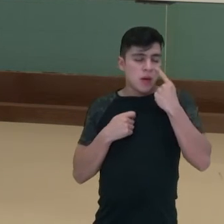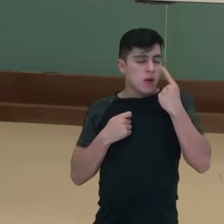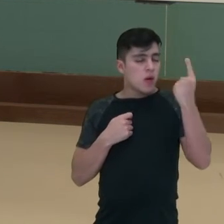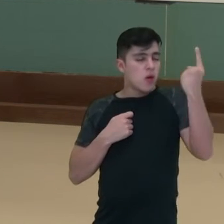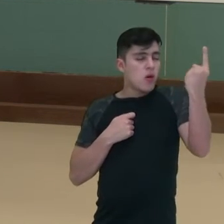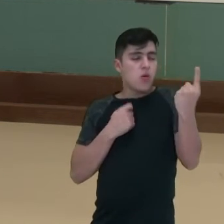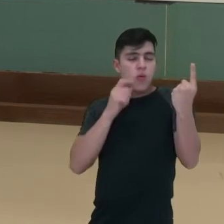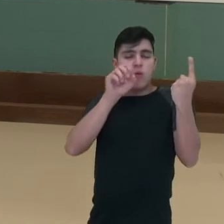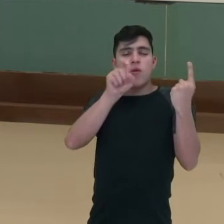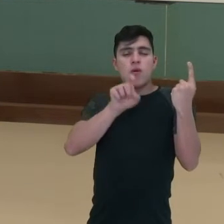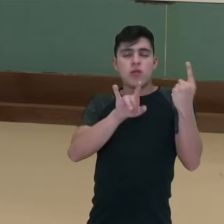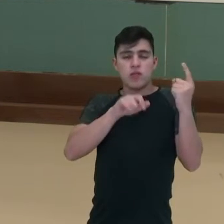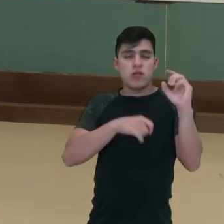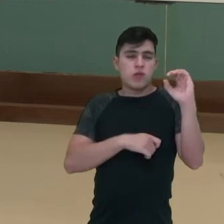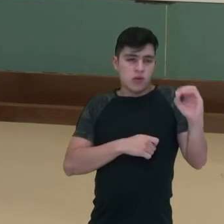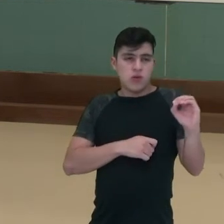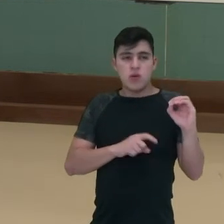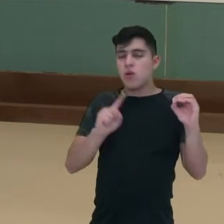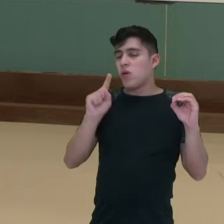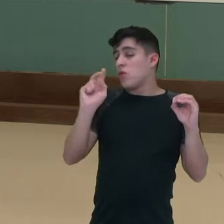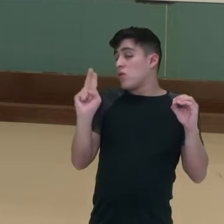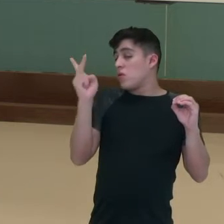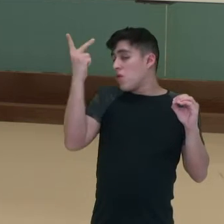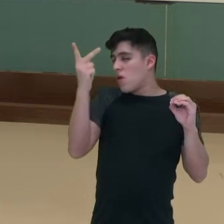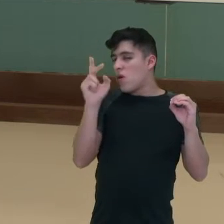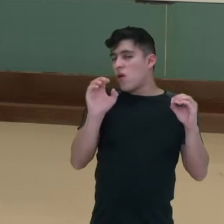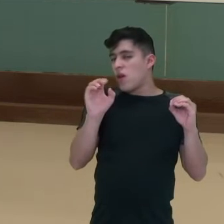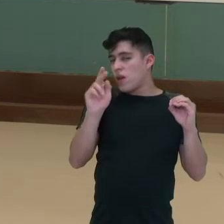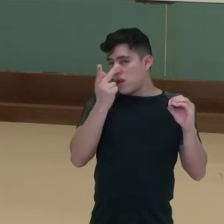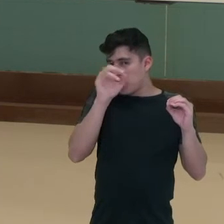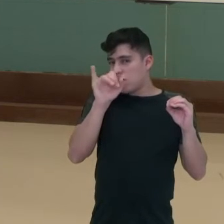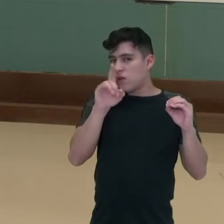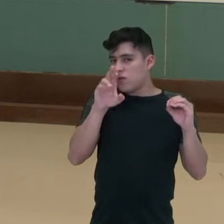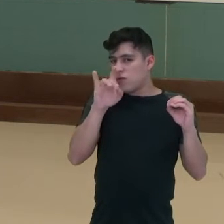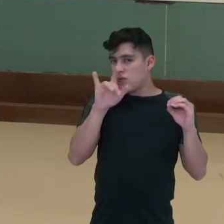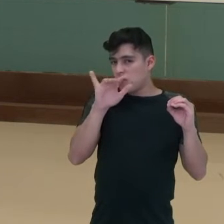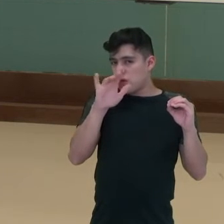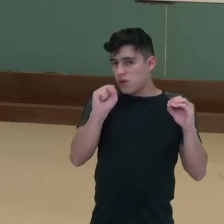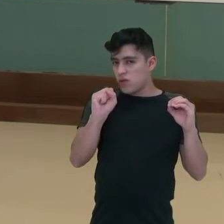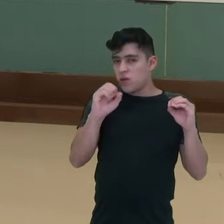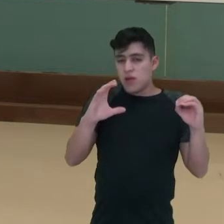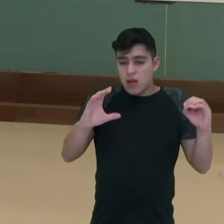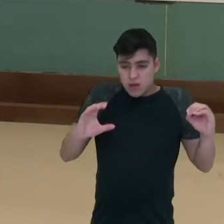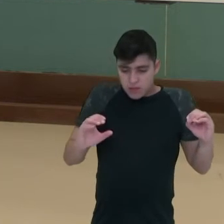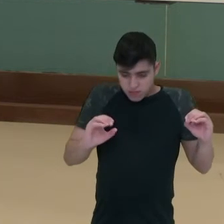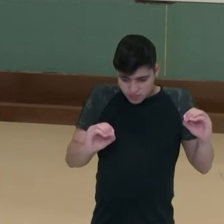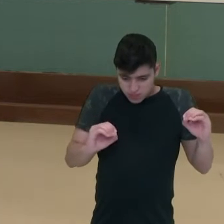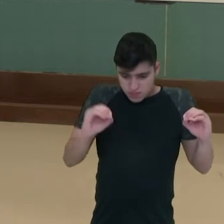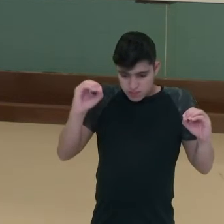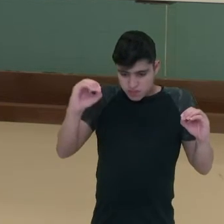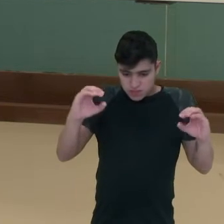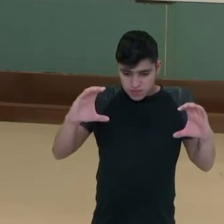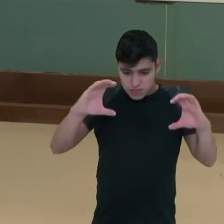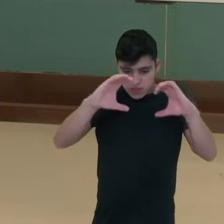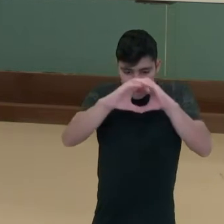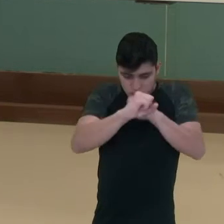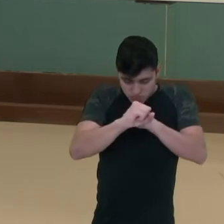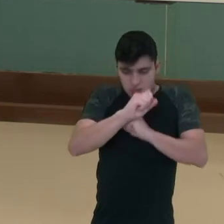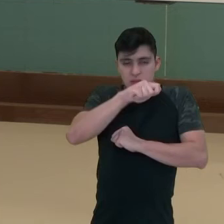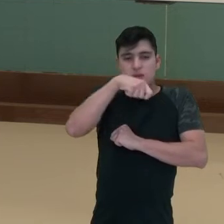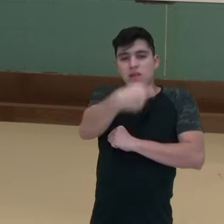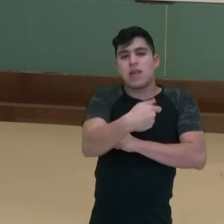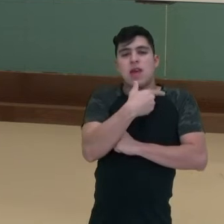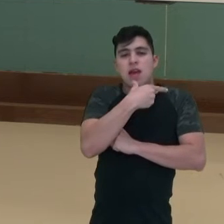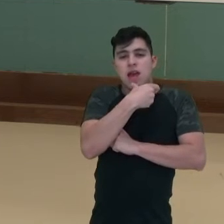um oxigênio e 2 hidrogênios. Aqui eu tenho